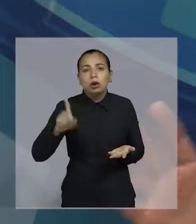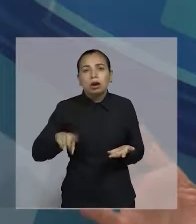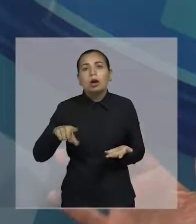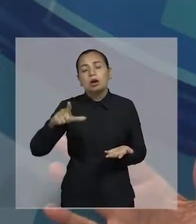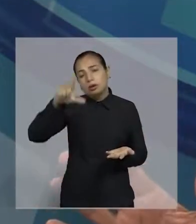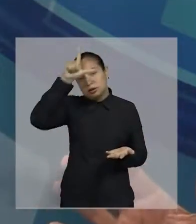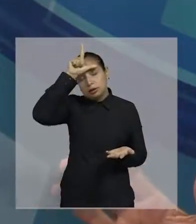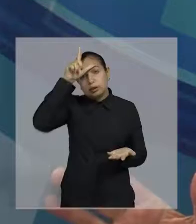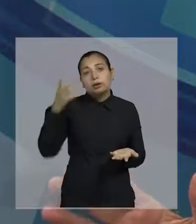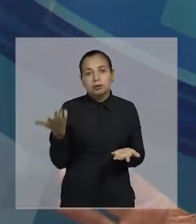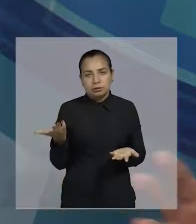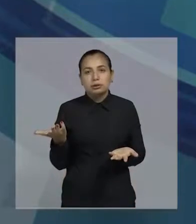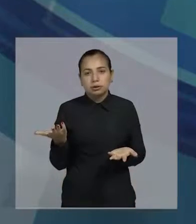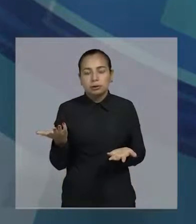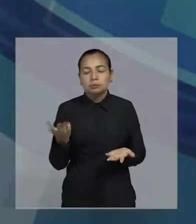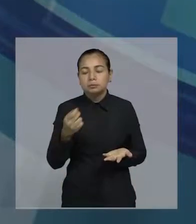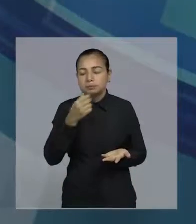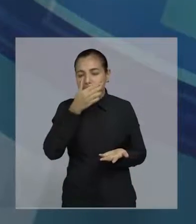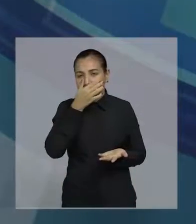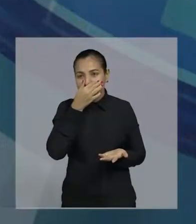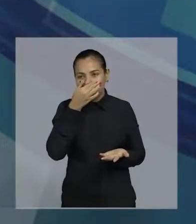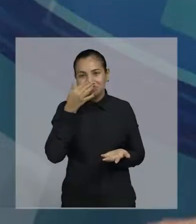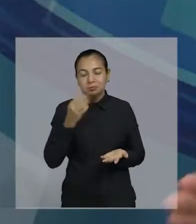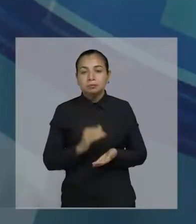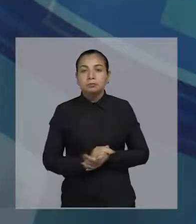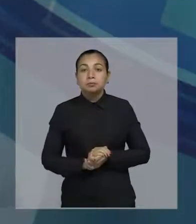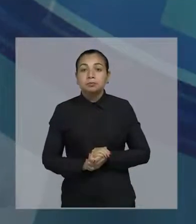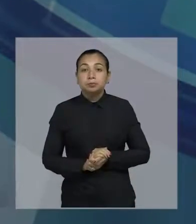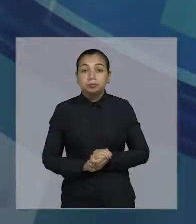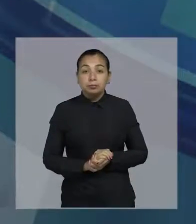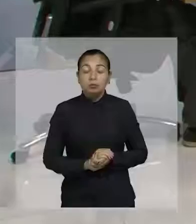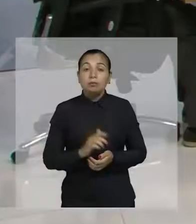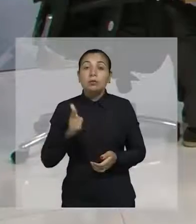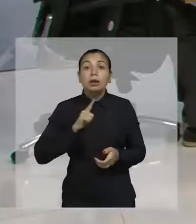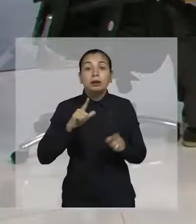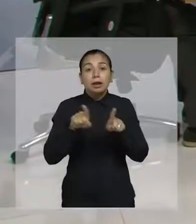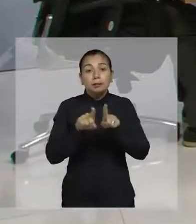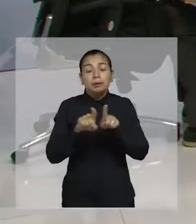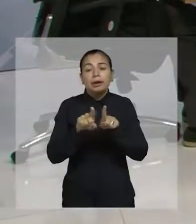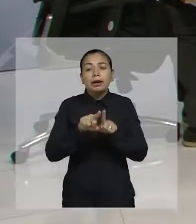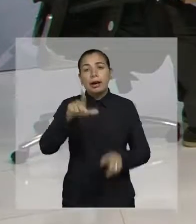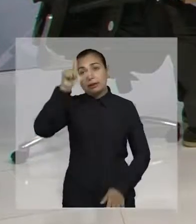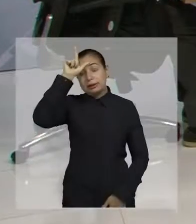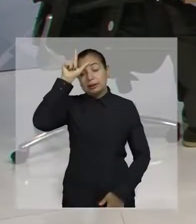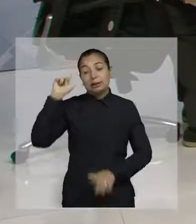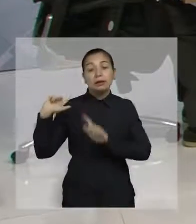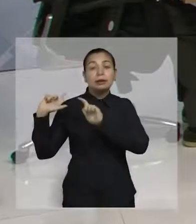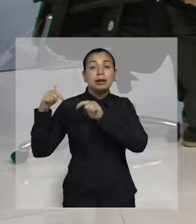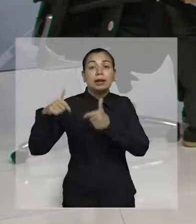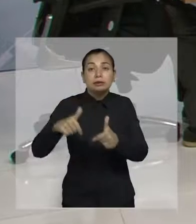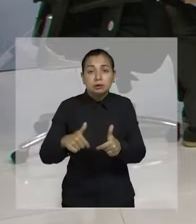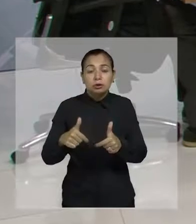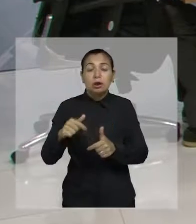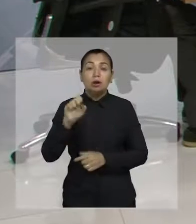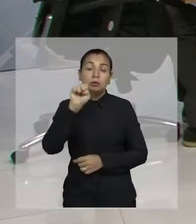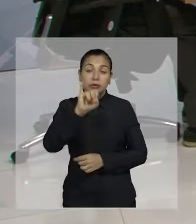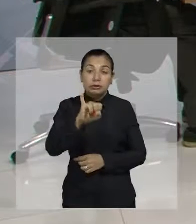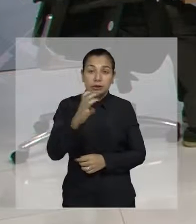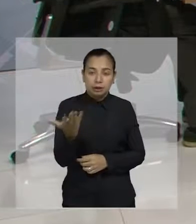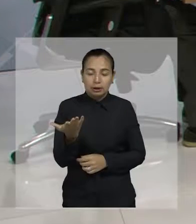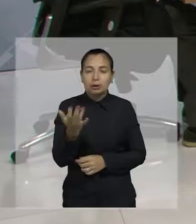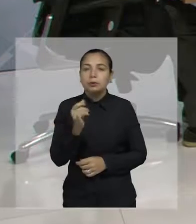lideranças não esteja ainda bem avaliada, né? E um desgaste das lideranças tradicionais. E se a